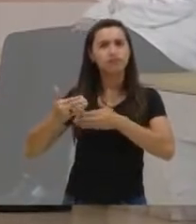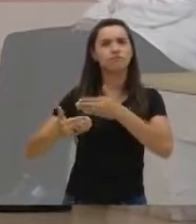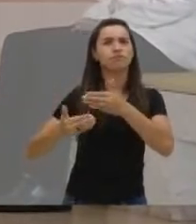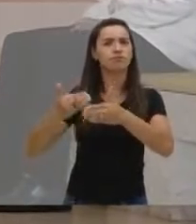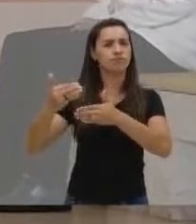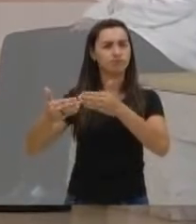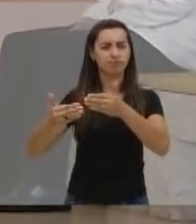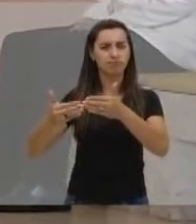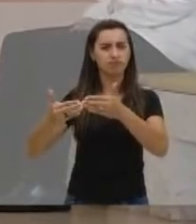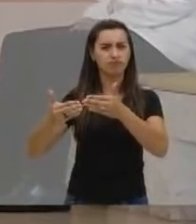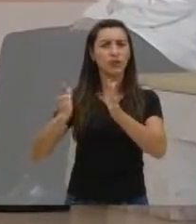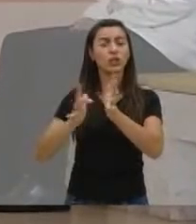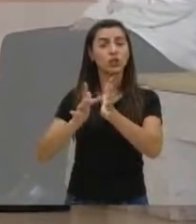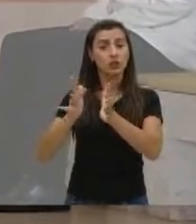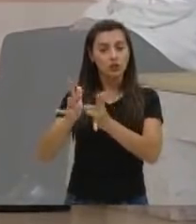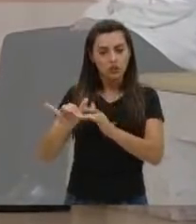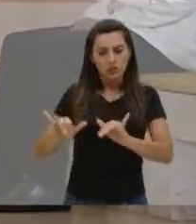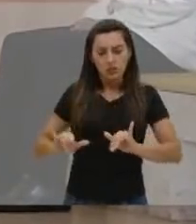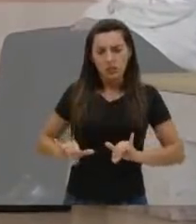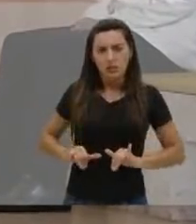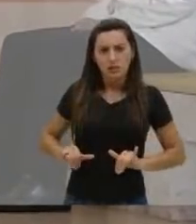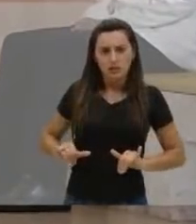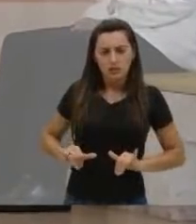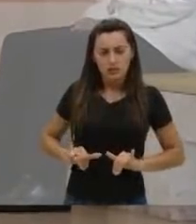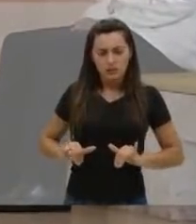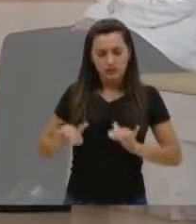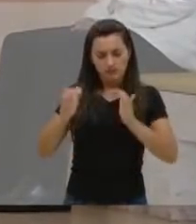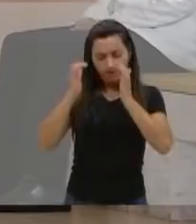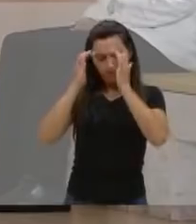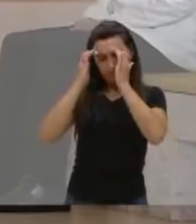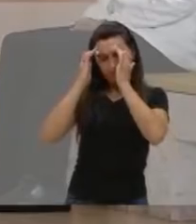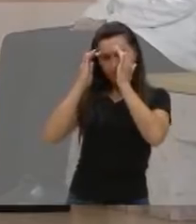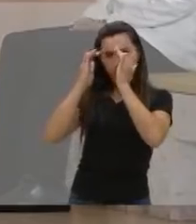foi no sofrimento, na obediência,